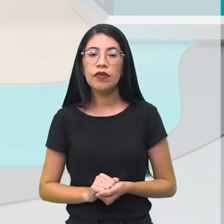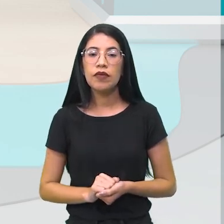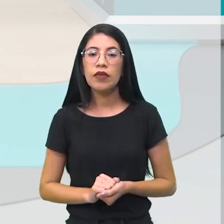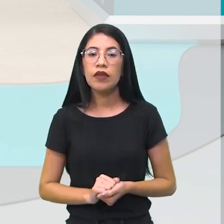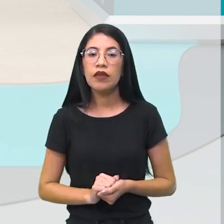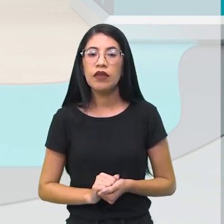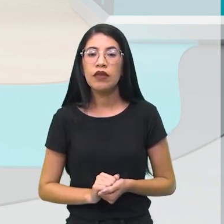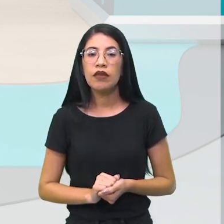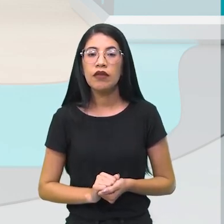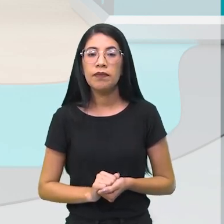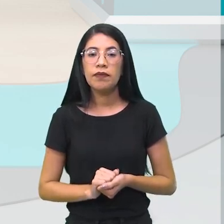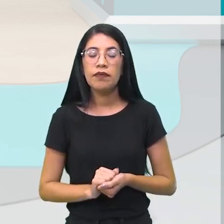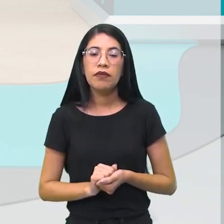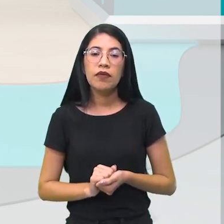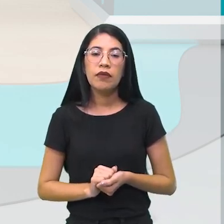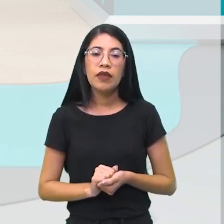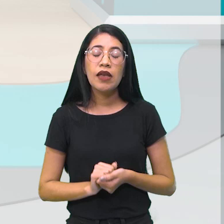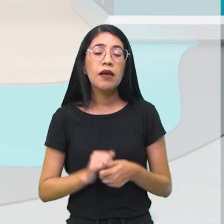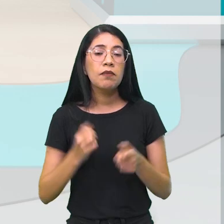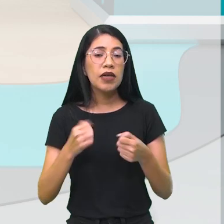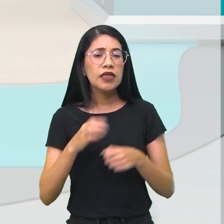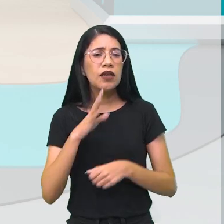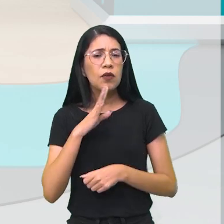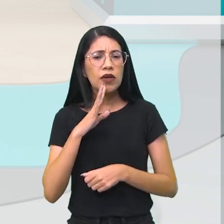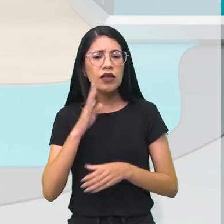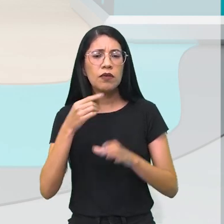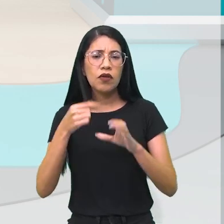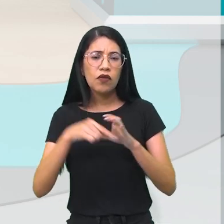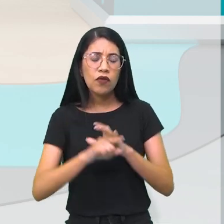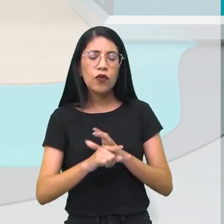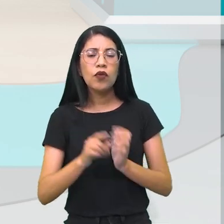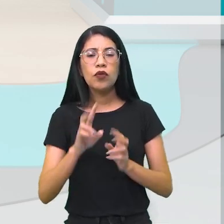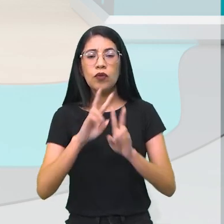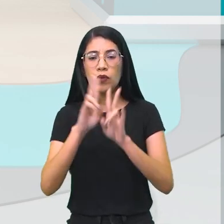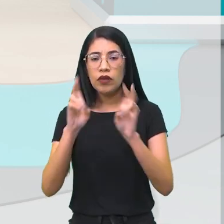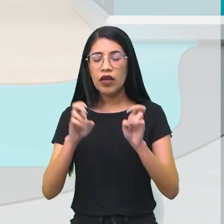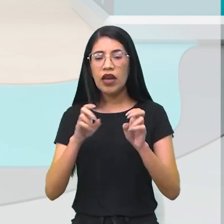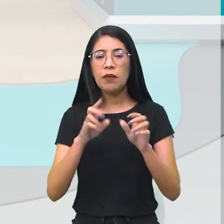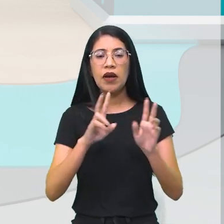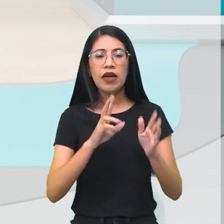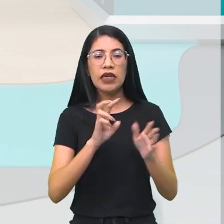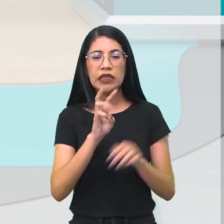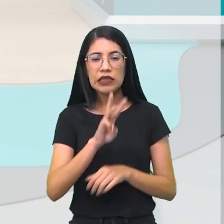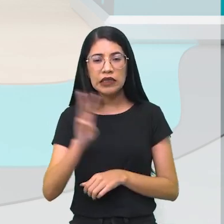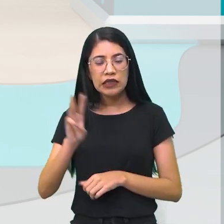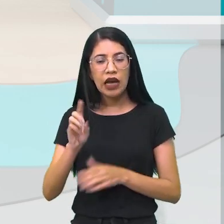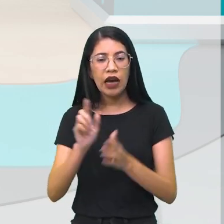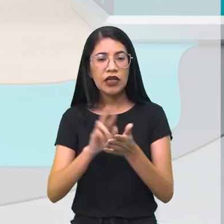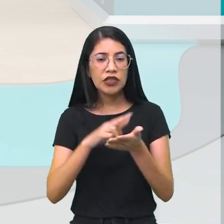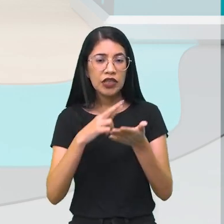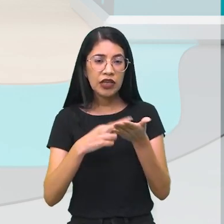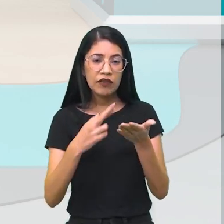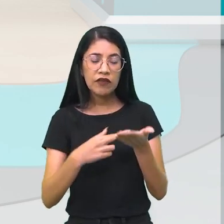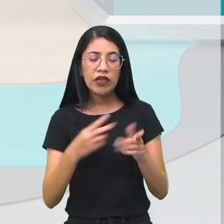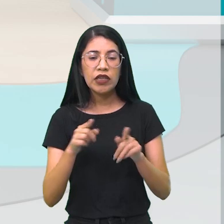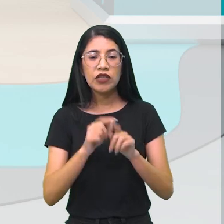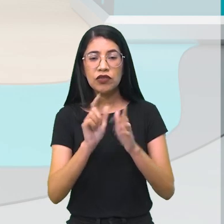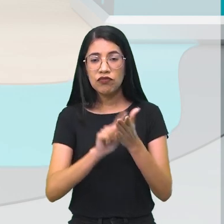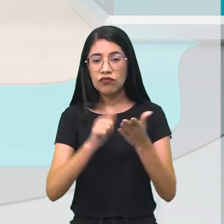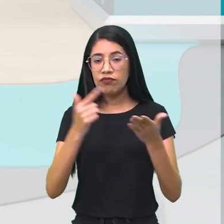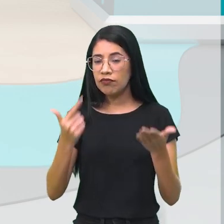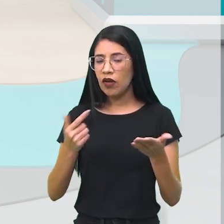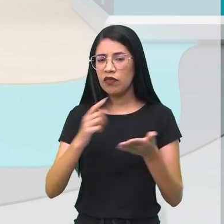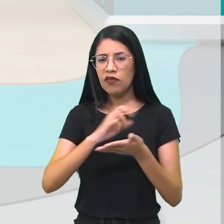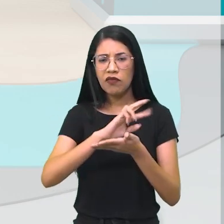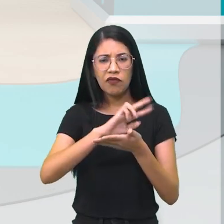realmente essa intenção de buscar o conteúdo, seja em revistas, seja em sites, seja em jornais, enfim,